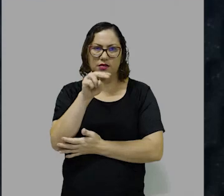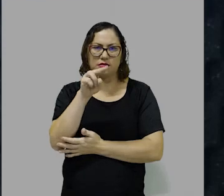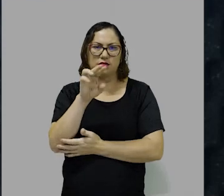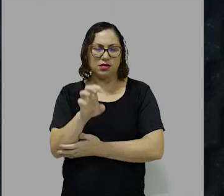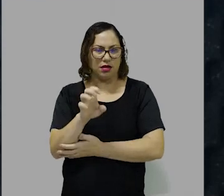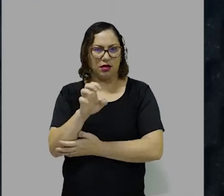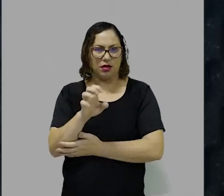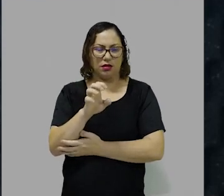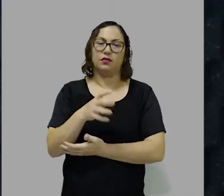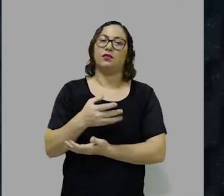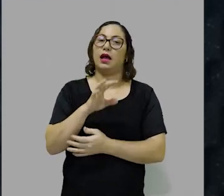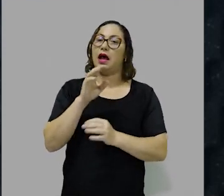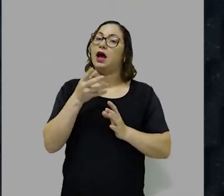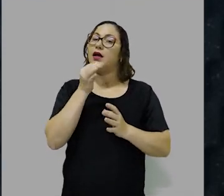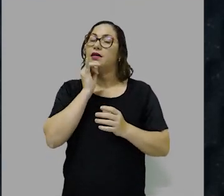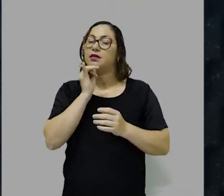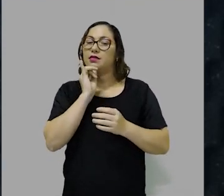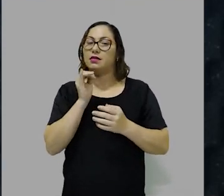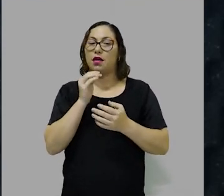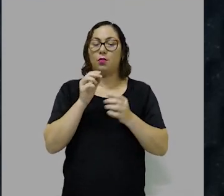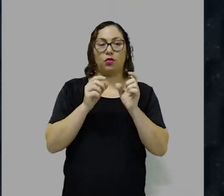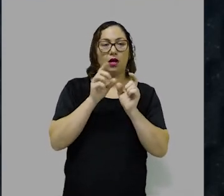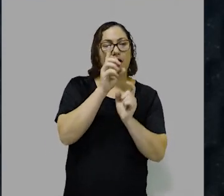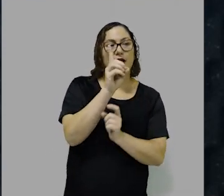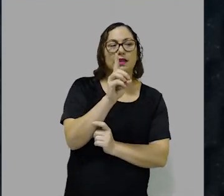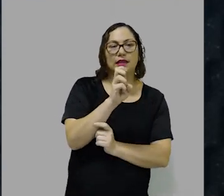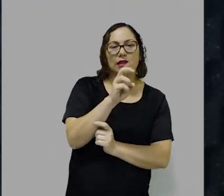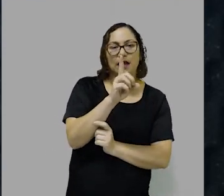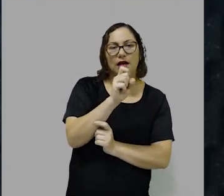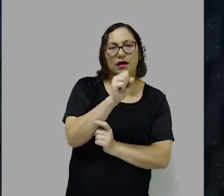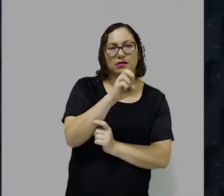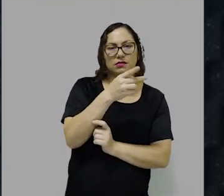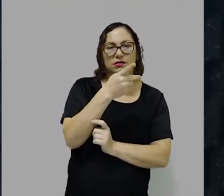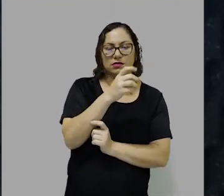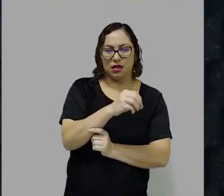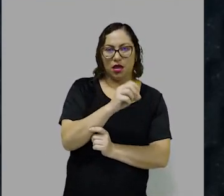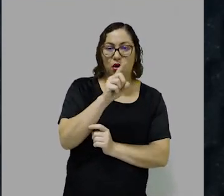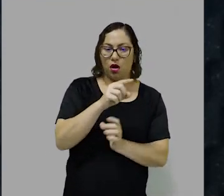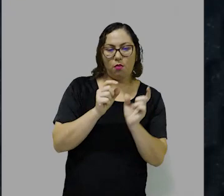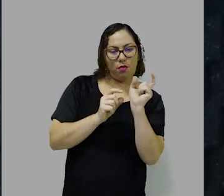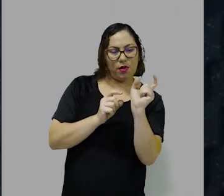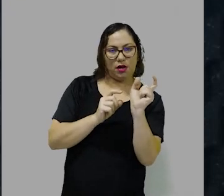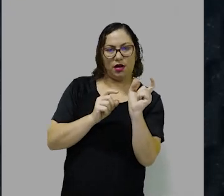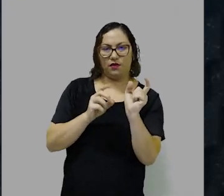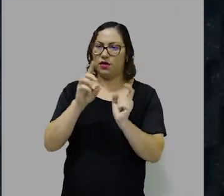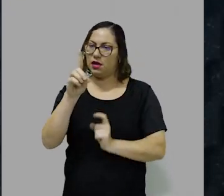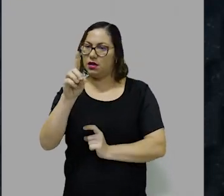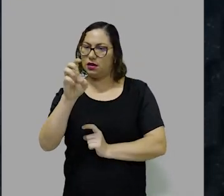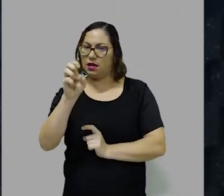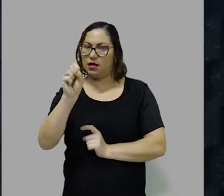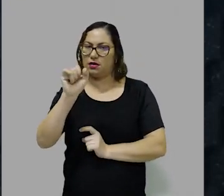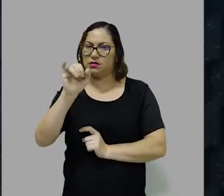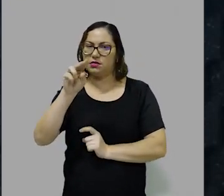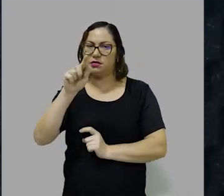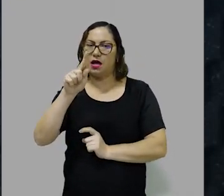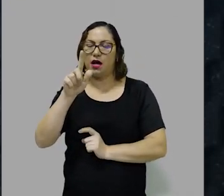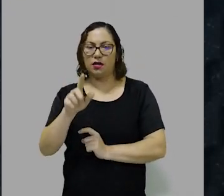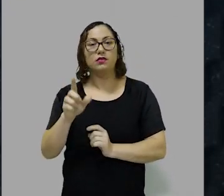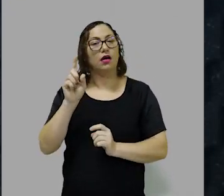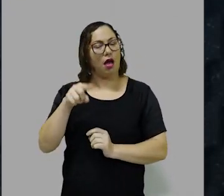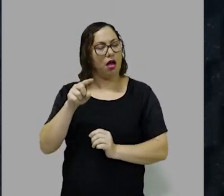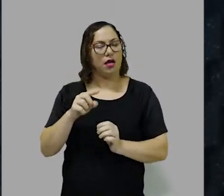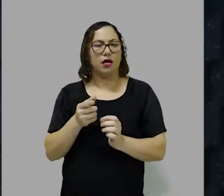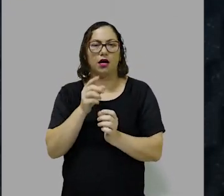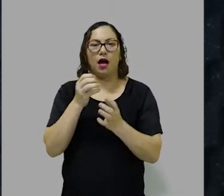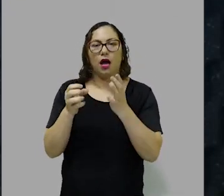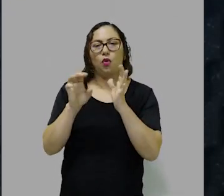Desenho é uma palavra, design é o conceito onde você cria um objeto que tenha os dois juntos. A Art Nouveau é a base do design,